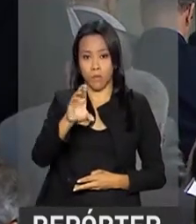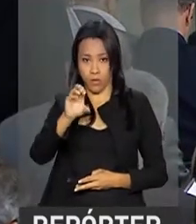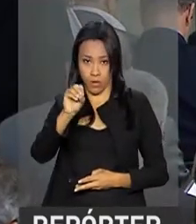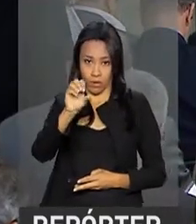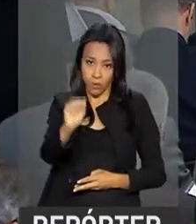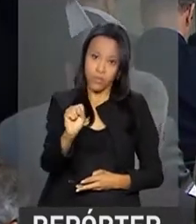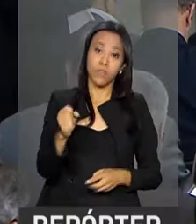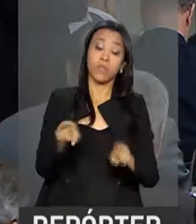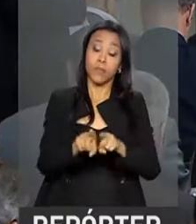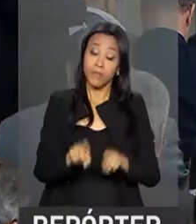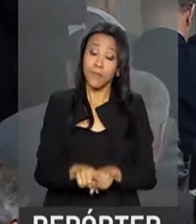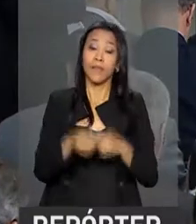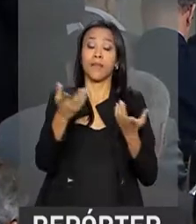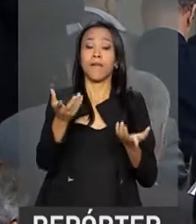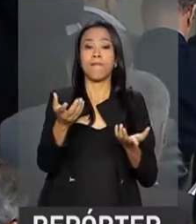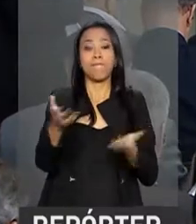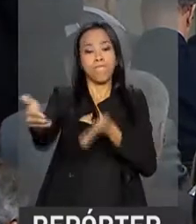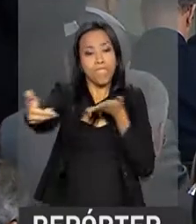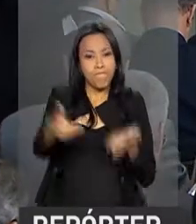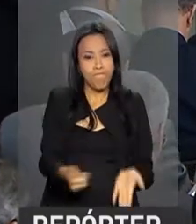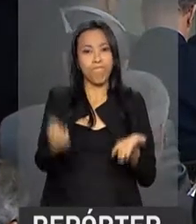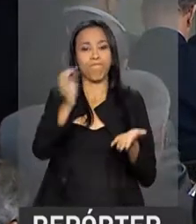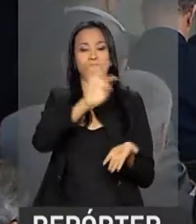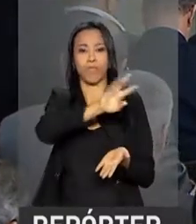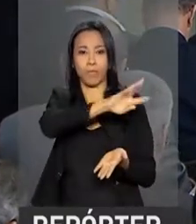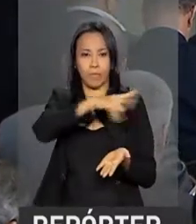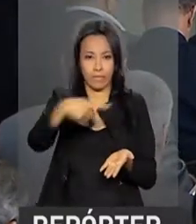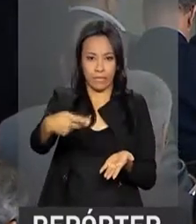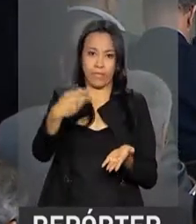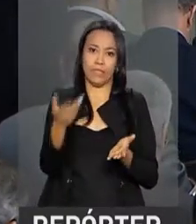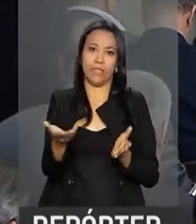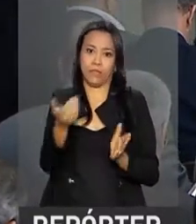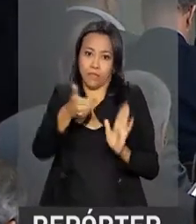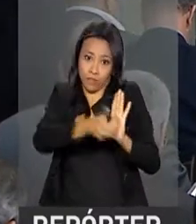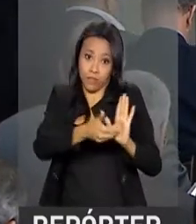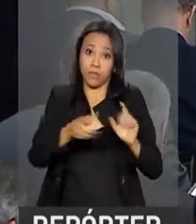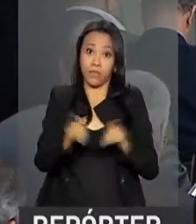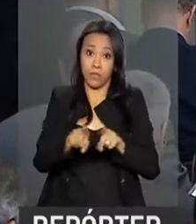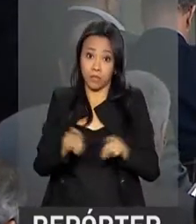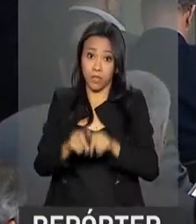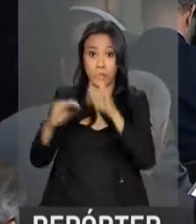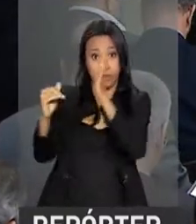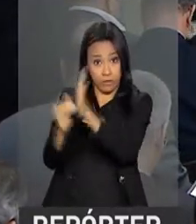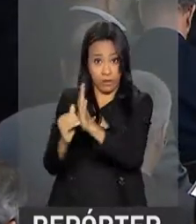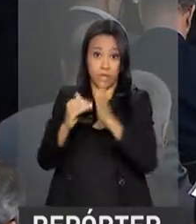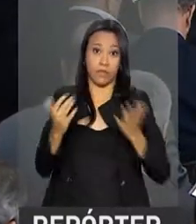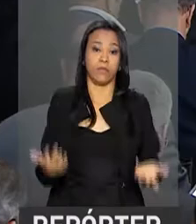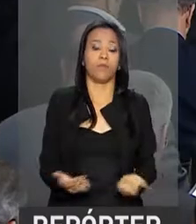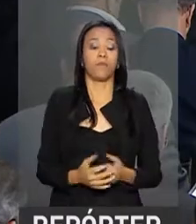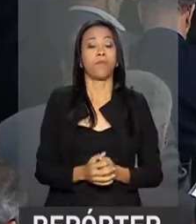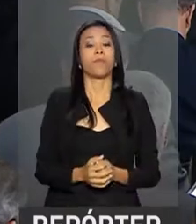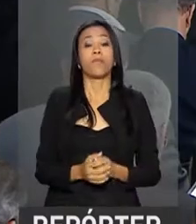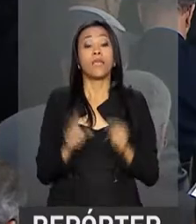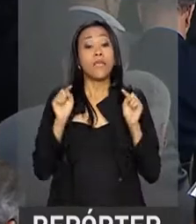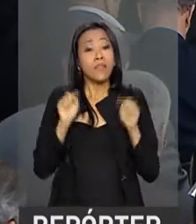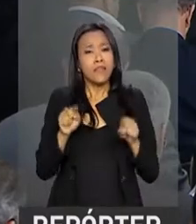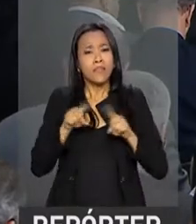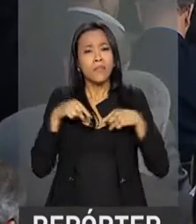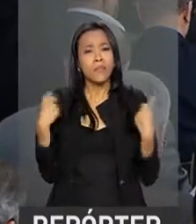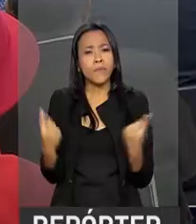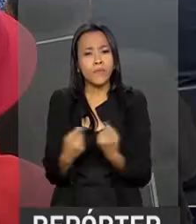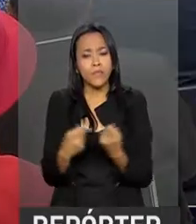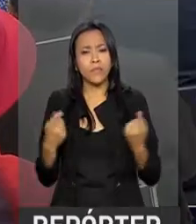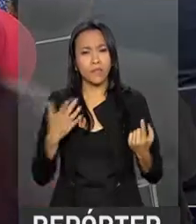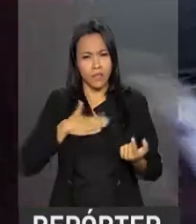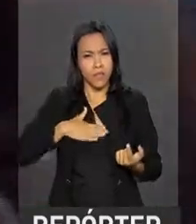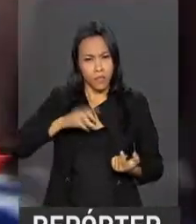aí o presidente da Câmara dos Deputados, Rodrigo Maia, e do Senado Federal, o senador Eunício de Oliveira. Agora, essa reunião, viu, Carol,